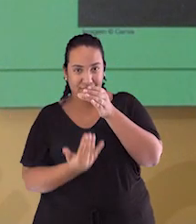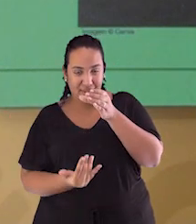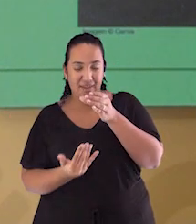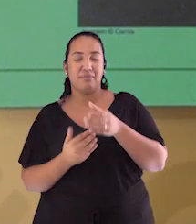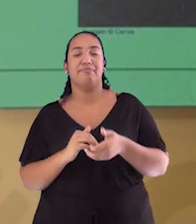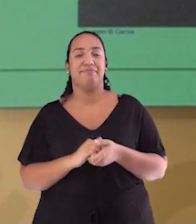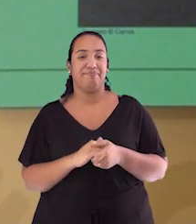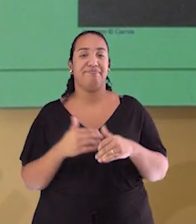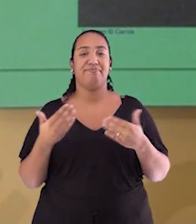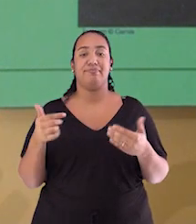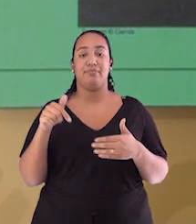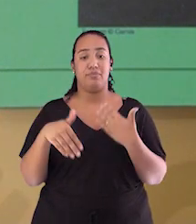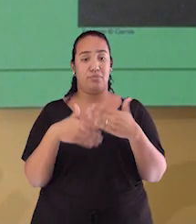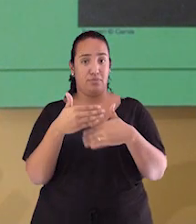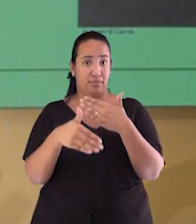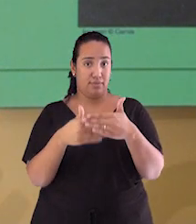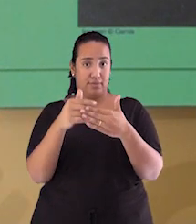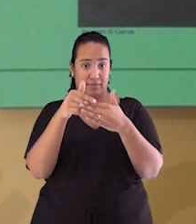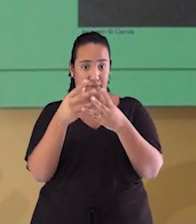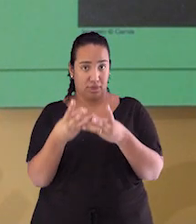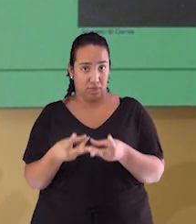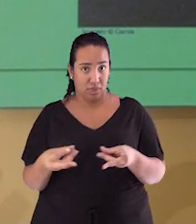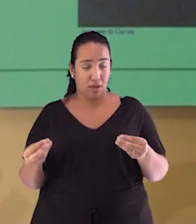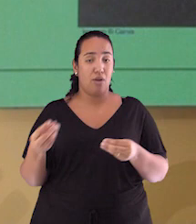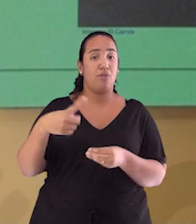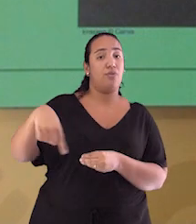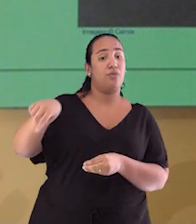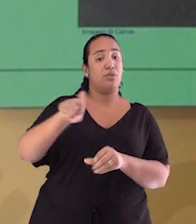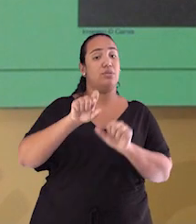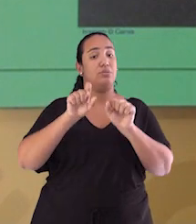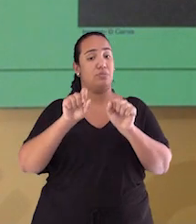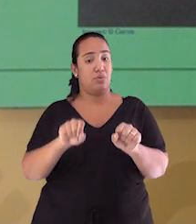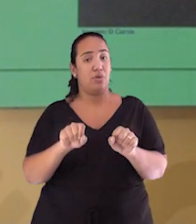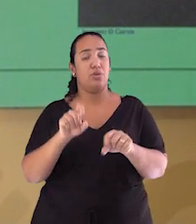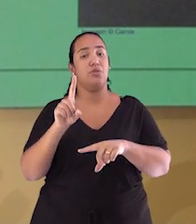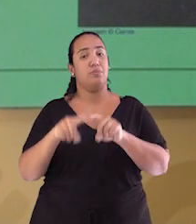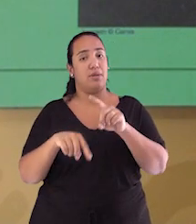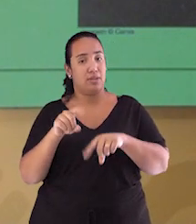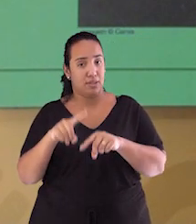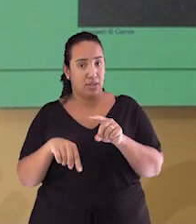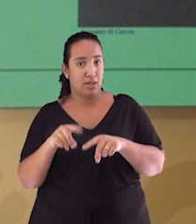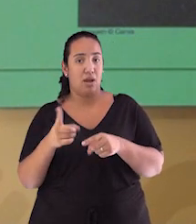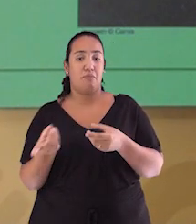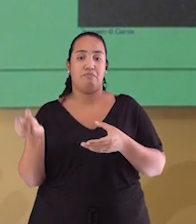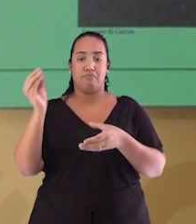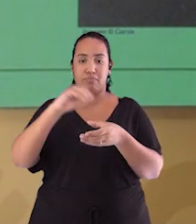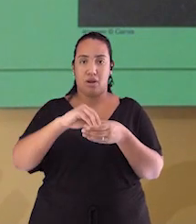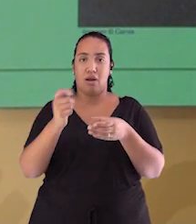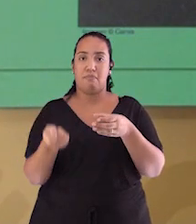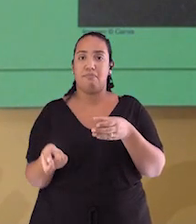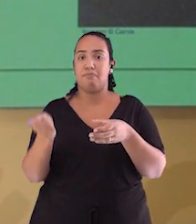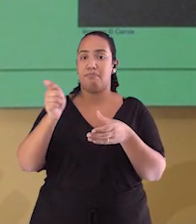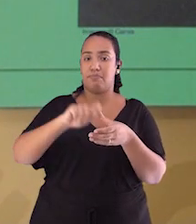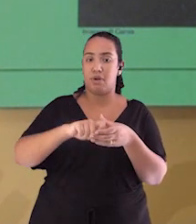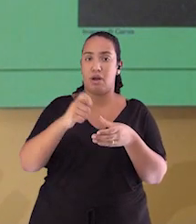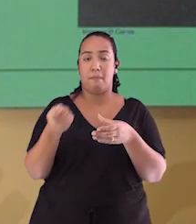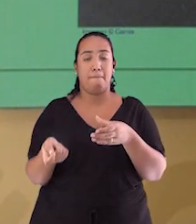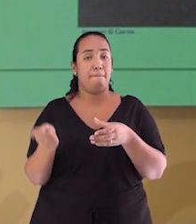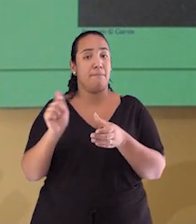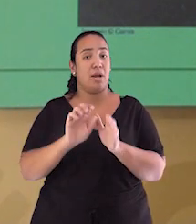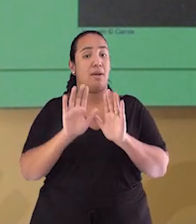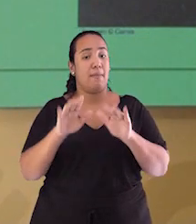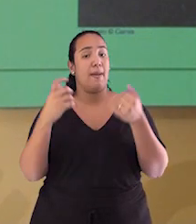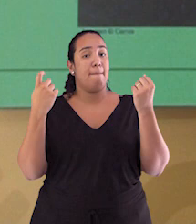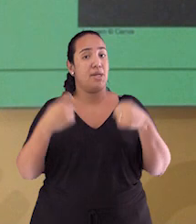se lembra? No processo de decomposição, você pode ir adicionando mais matéria orgânica à sua composteira,